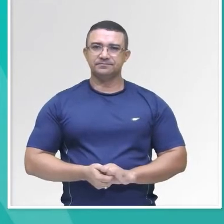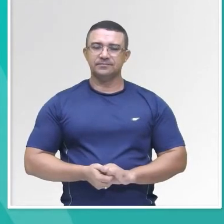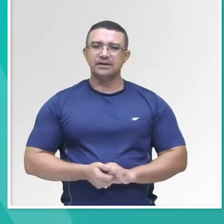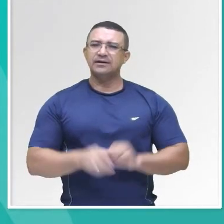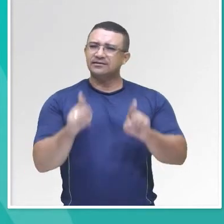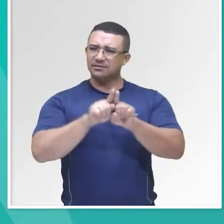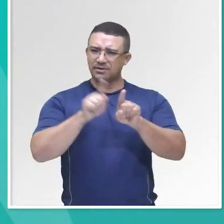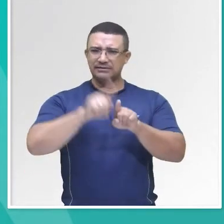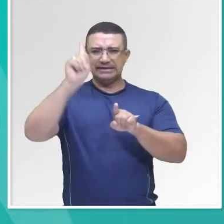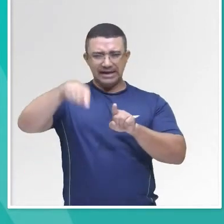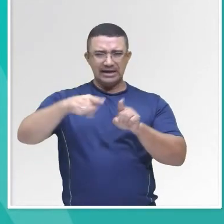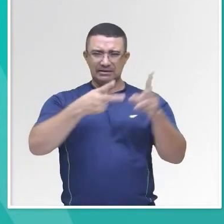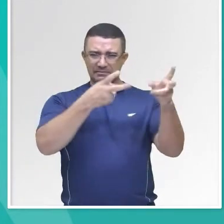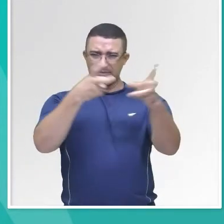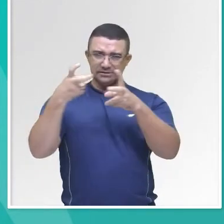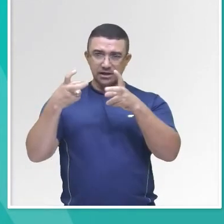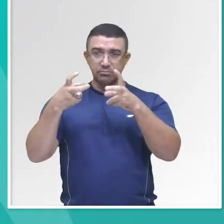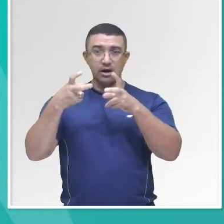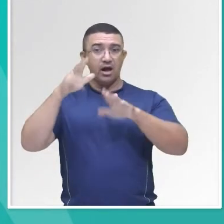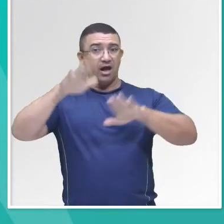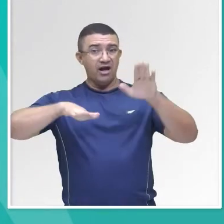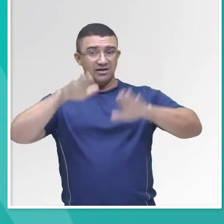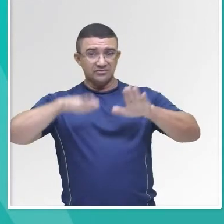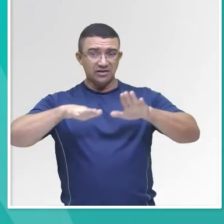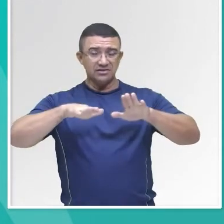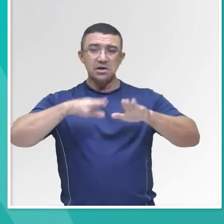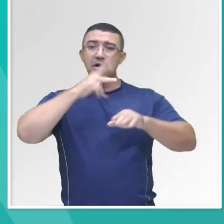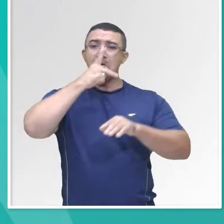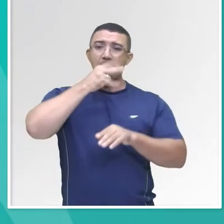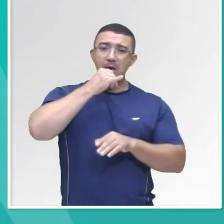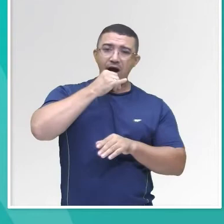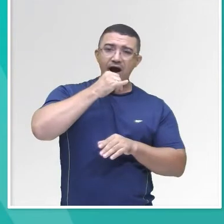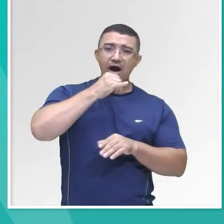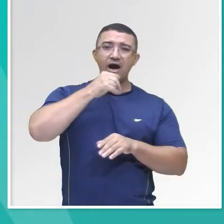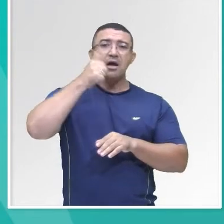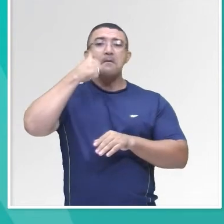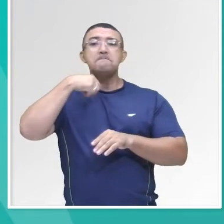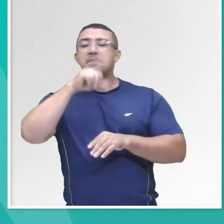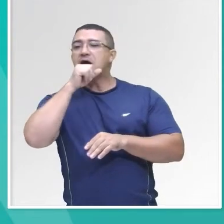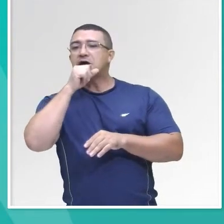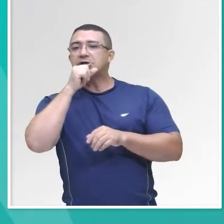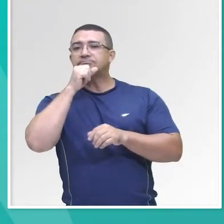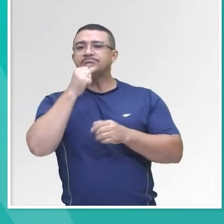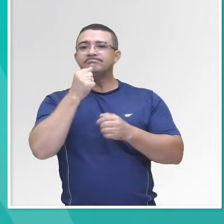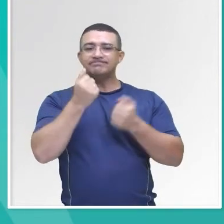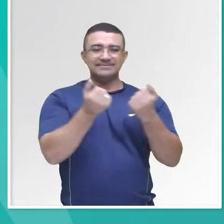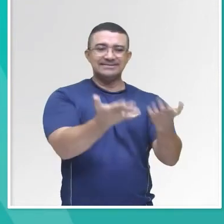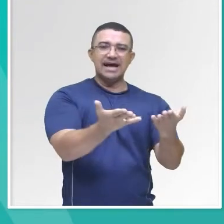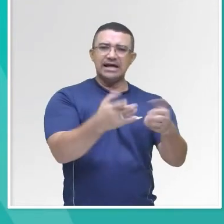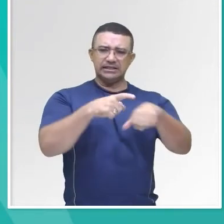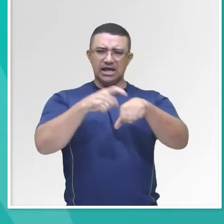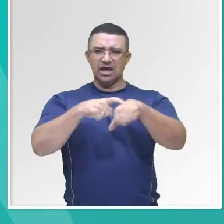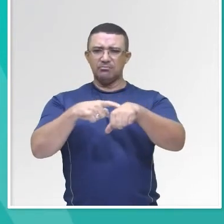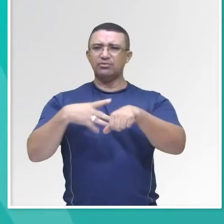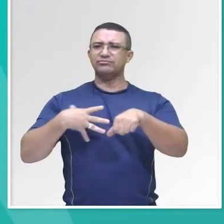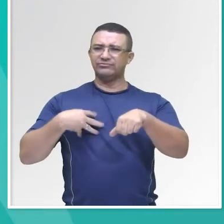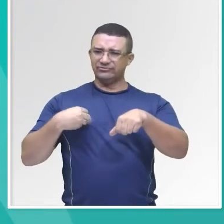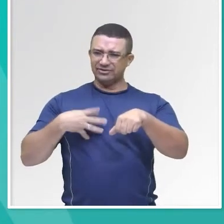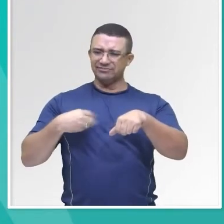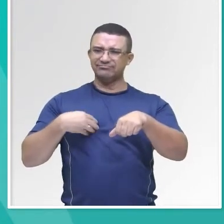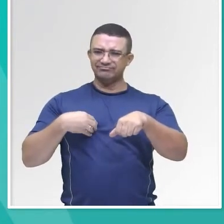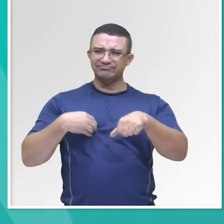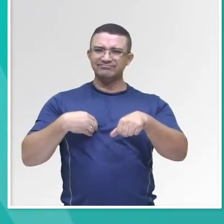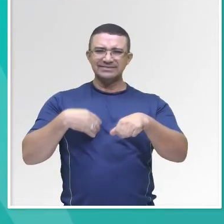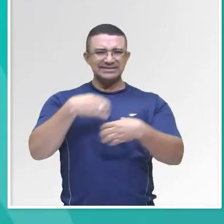Percebe-se também que, em muitos casos, os pais que não conseguem dedicar tempo suficiente aos filhos se sentem